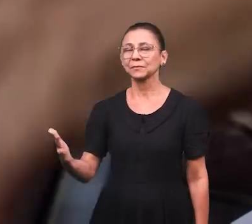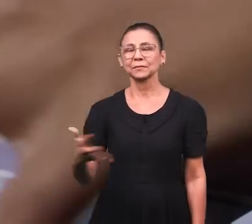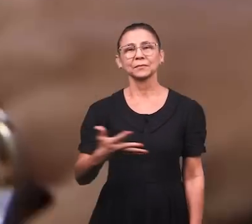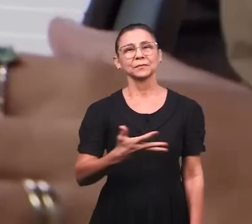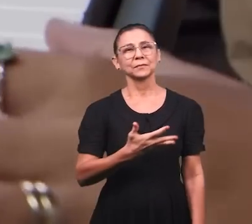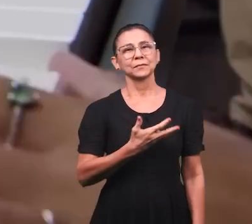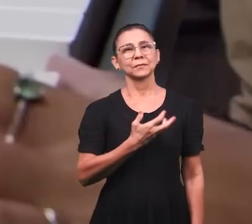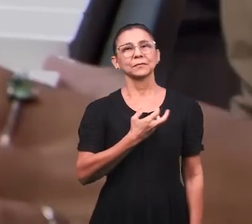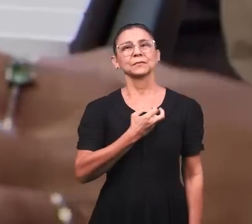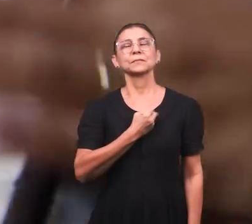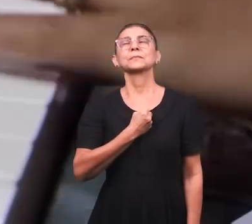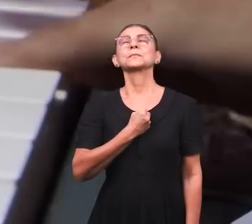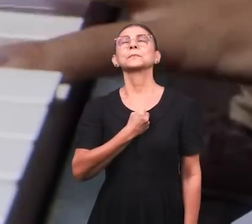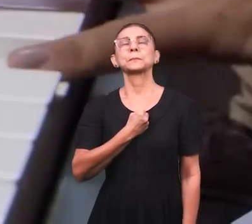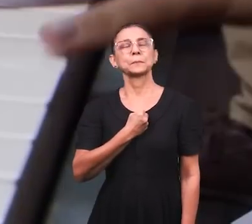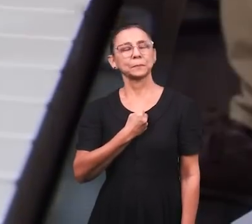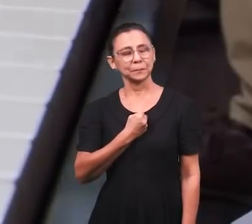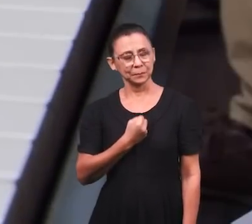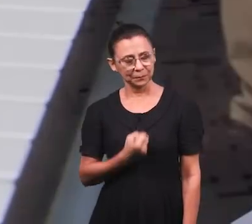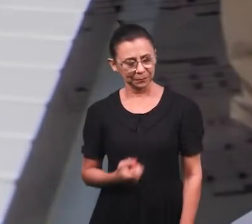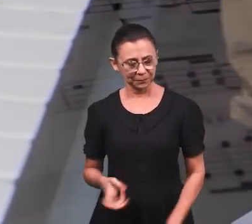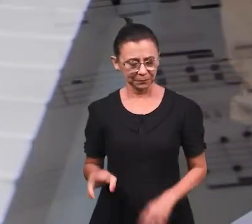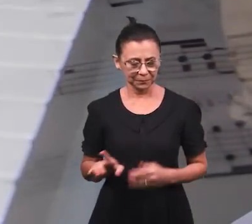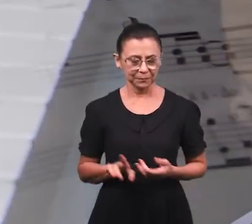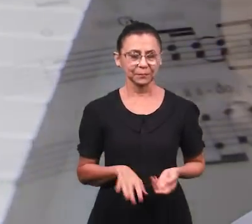Tua adoração.